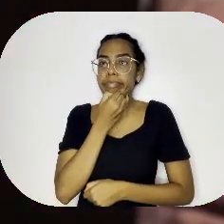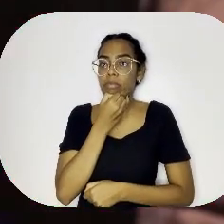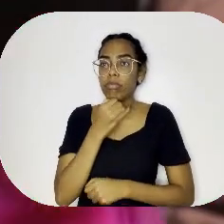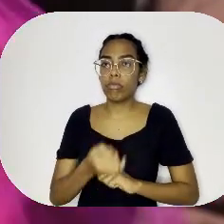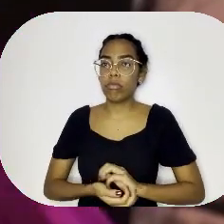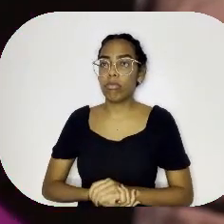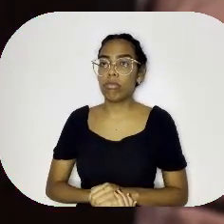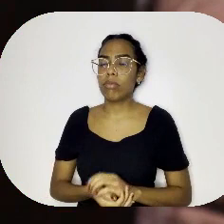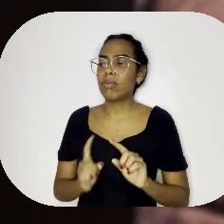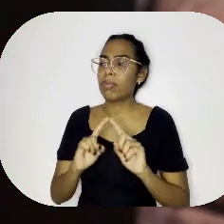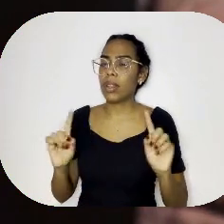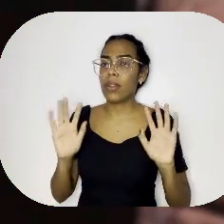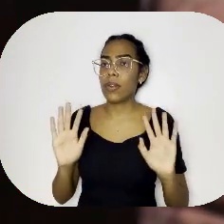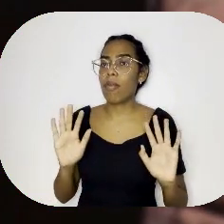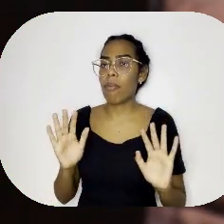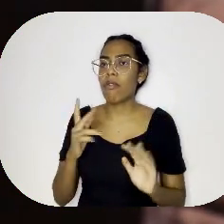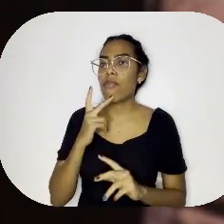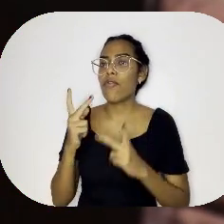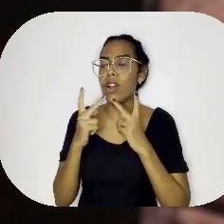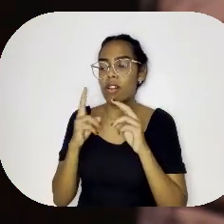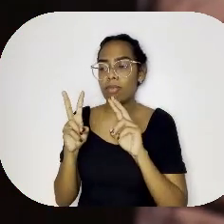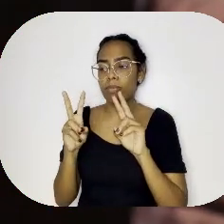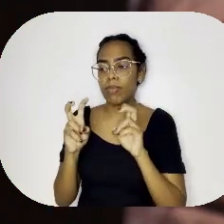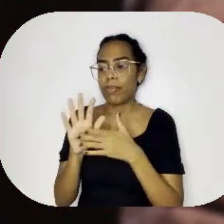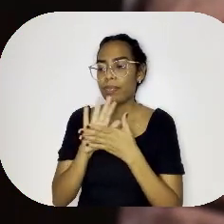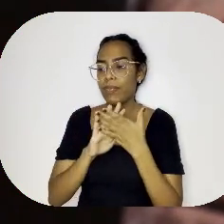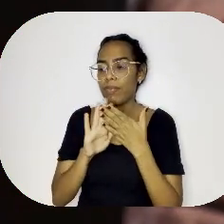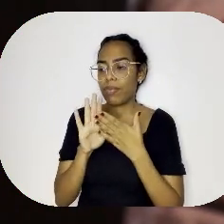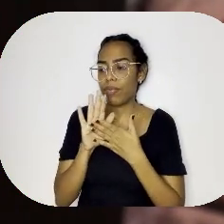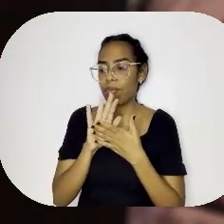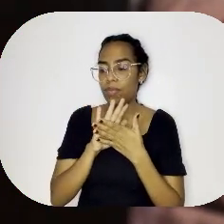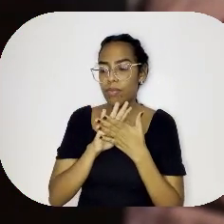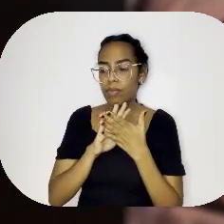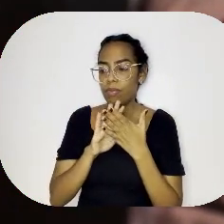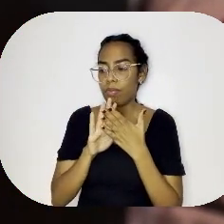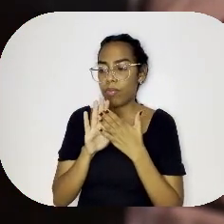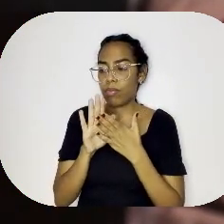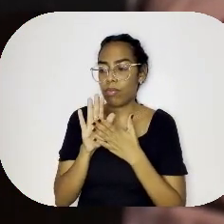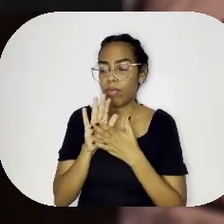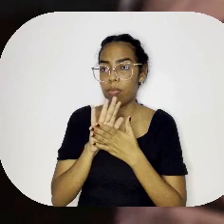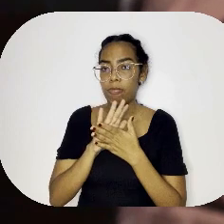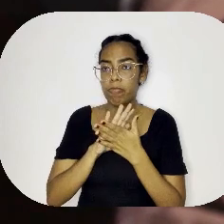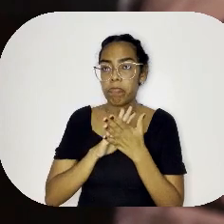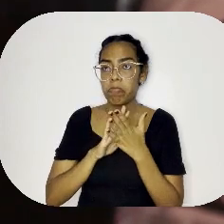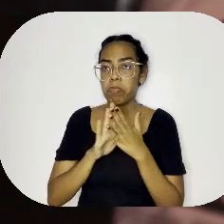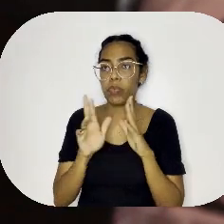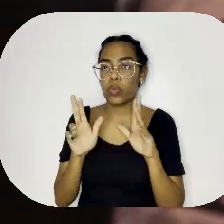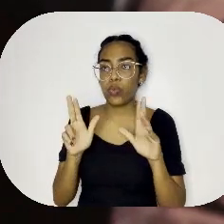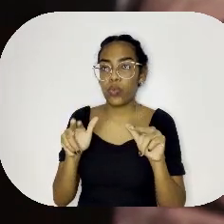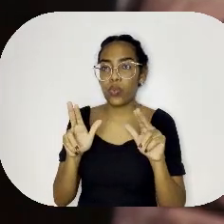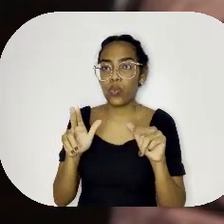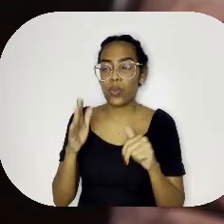Carlos. Mas não diga nada a ninguém, ninguém sabe, nem